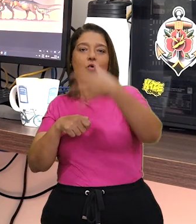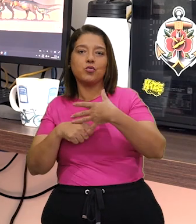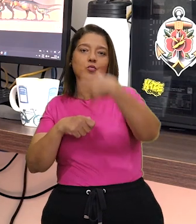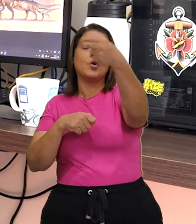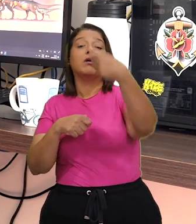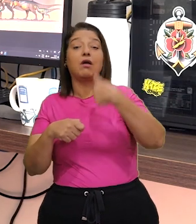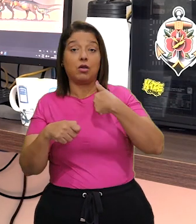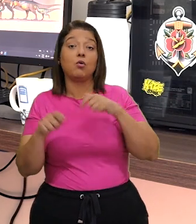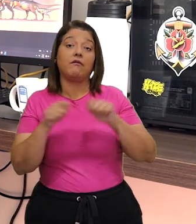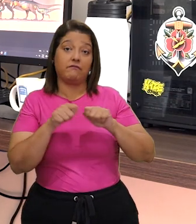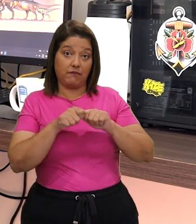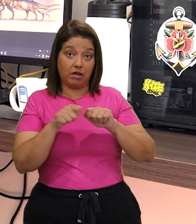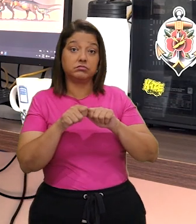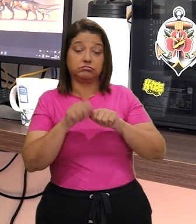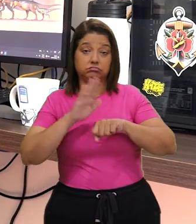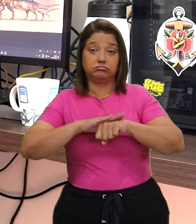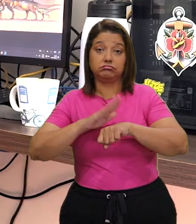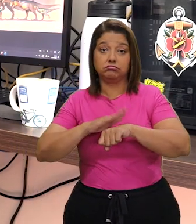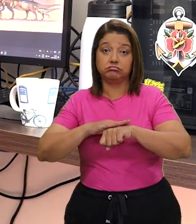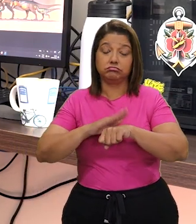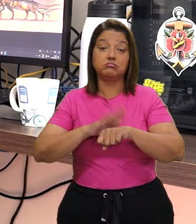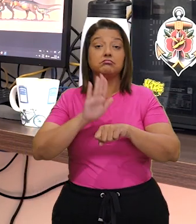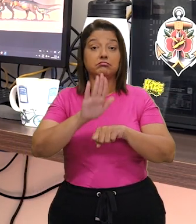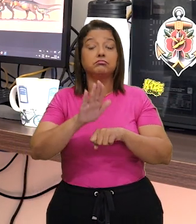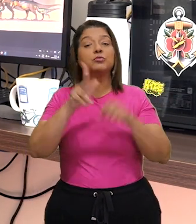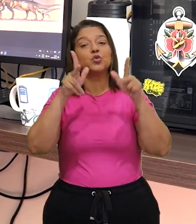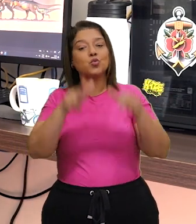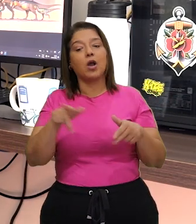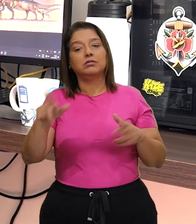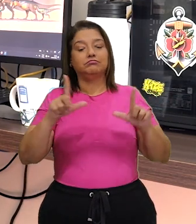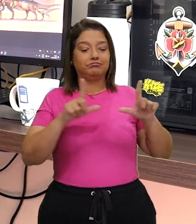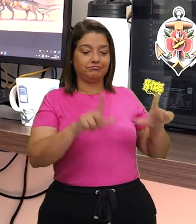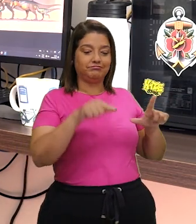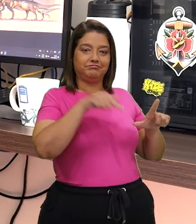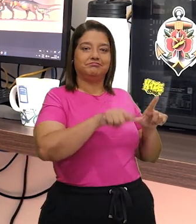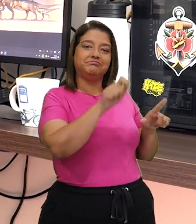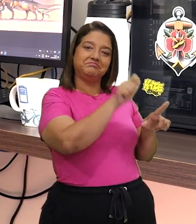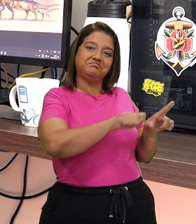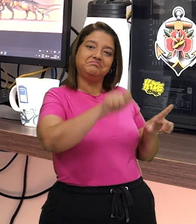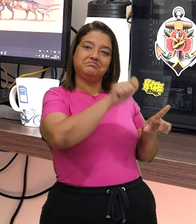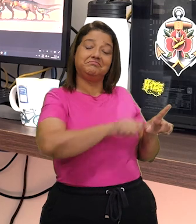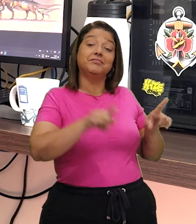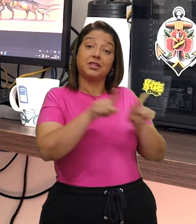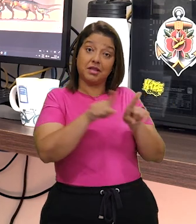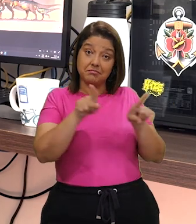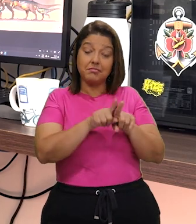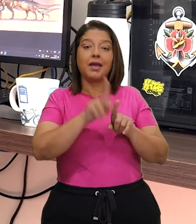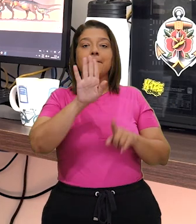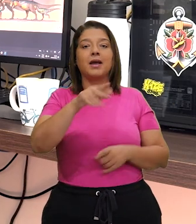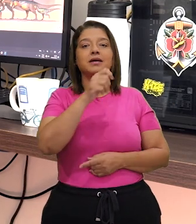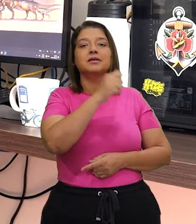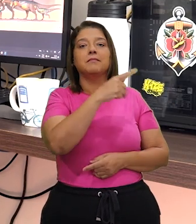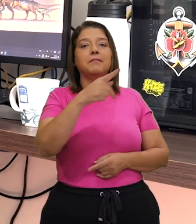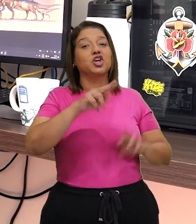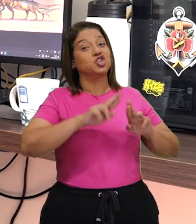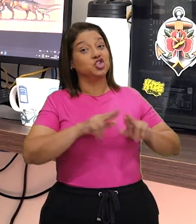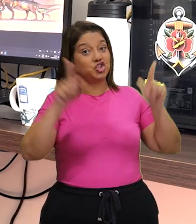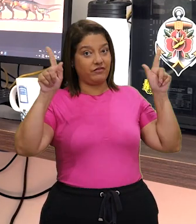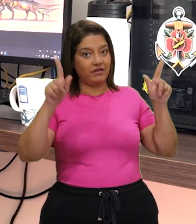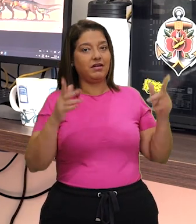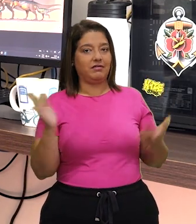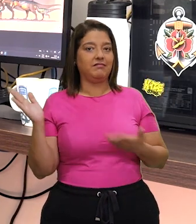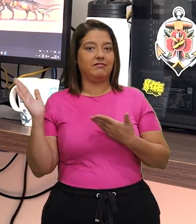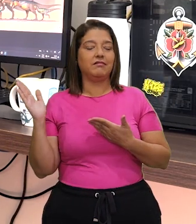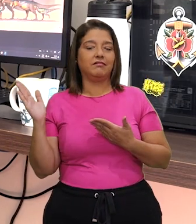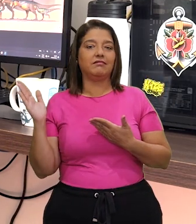mesmo que vou desenhando do mesmo jeito que aqui no iPad funciona desse jeito mas e o nome do programa é diferente é o procreate é